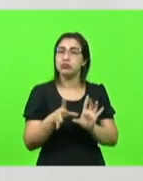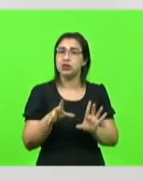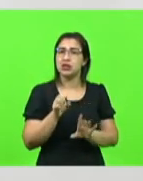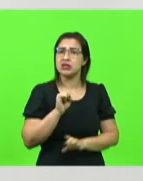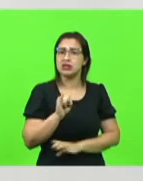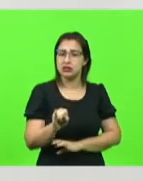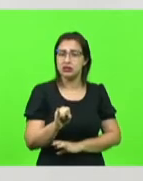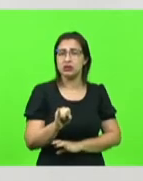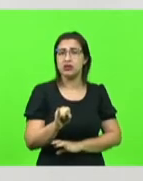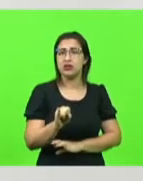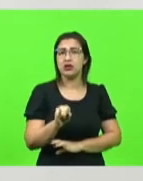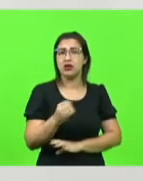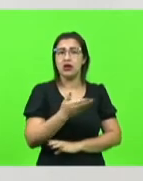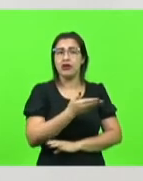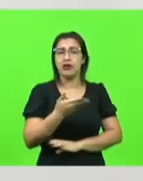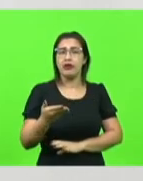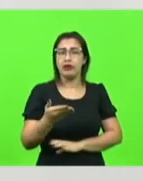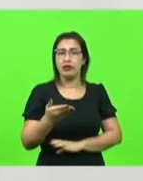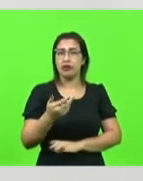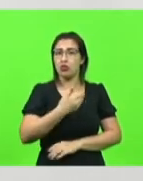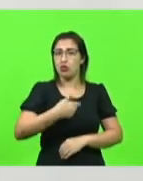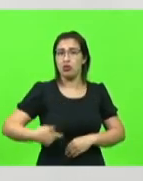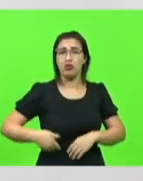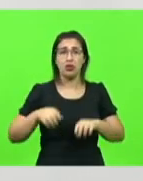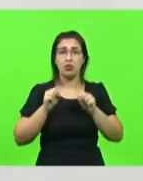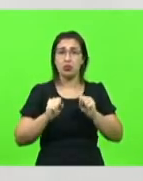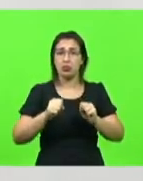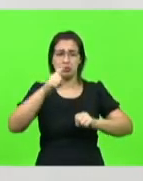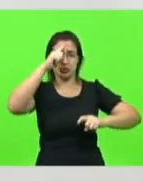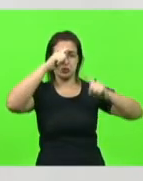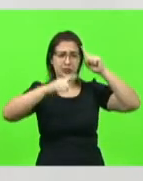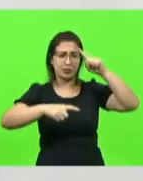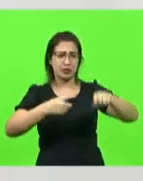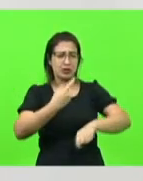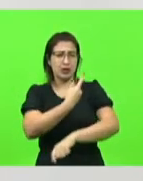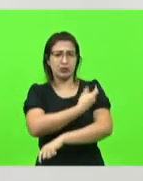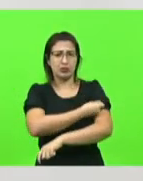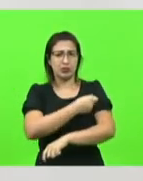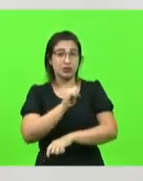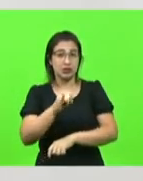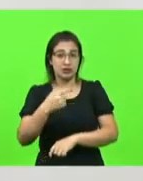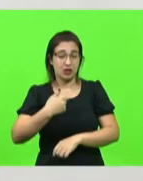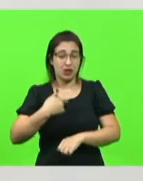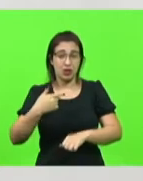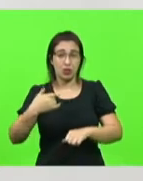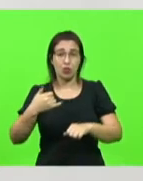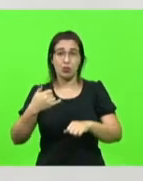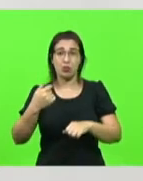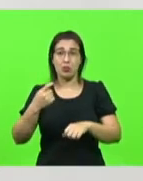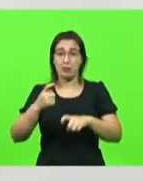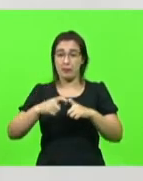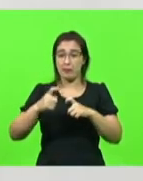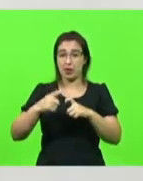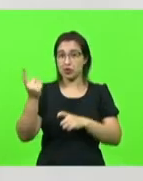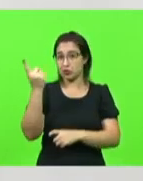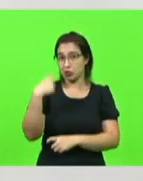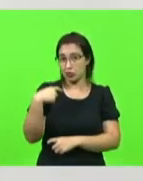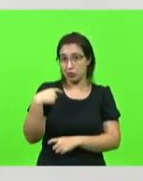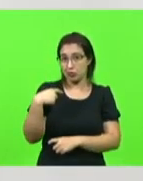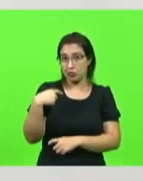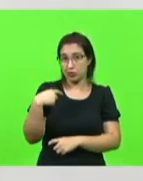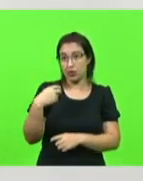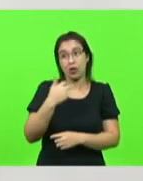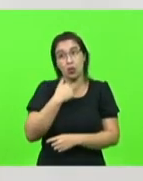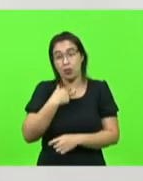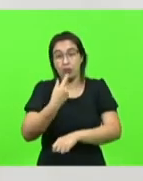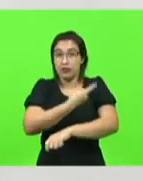dizer que o governo escolhe o que ele vai querer colocar dentro do meu corpo. Se eu tenho uma comorbidade, uma orientação médica, não poder me vacinar, eu vou ter os meus